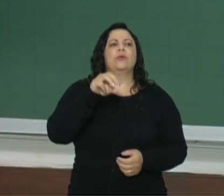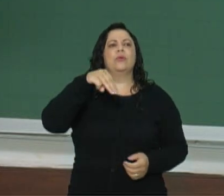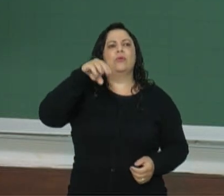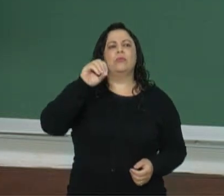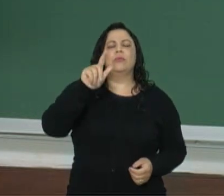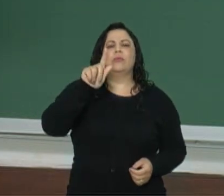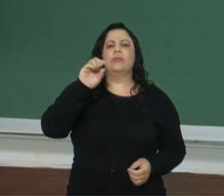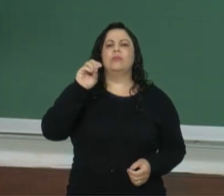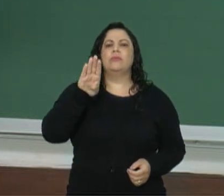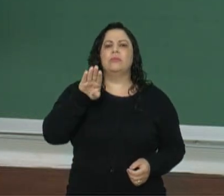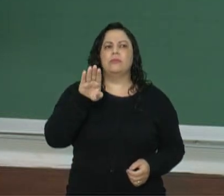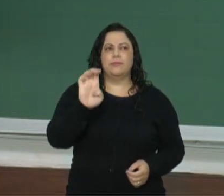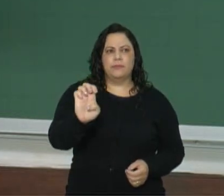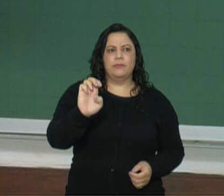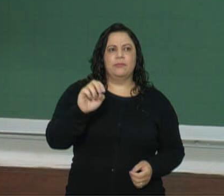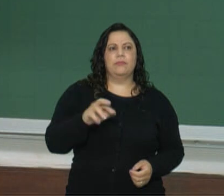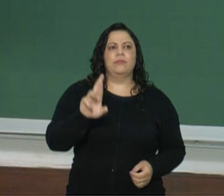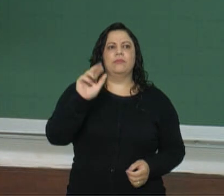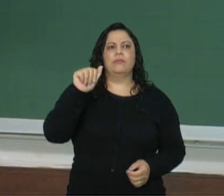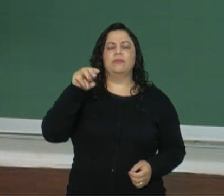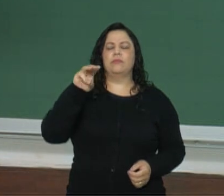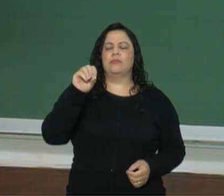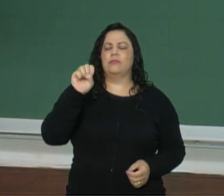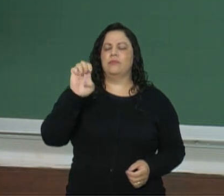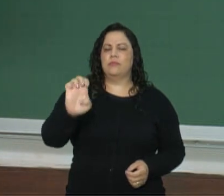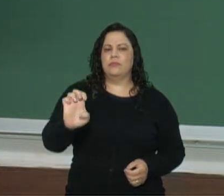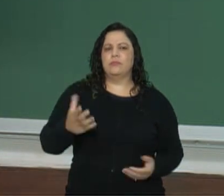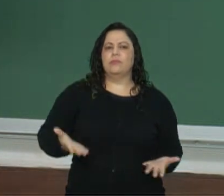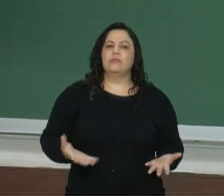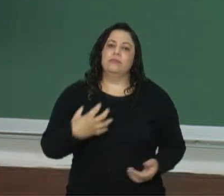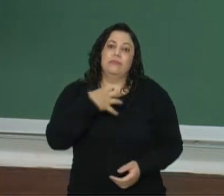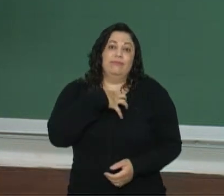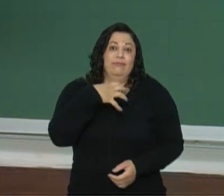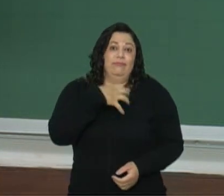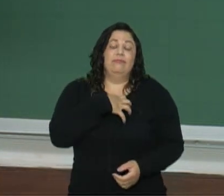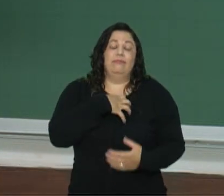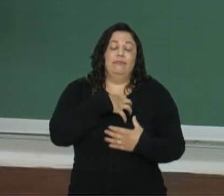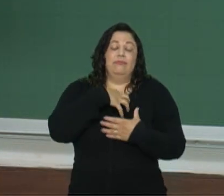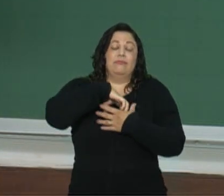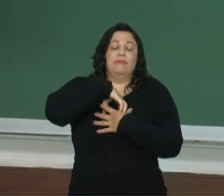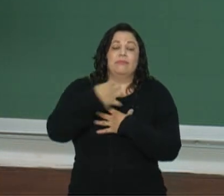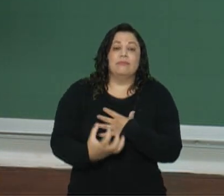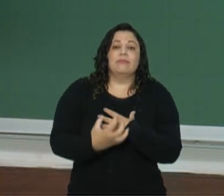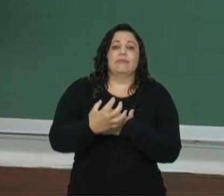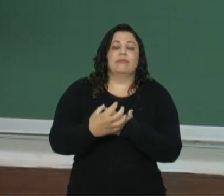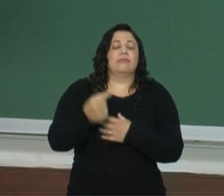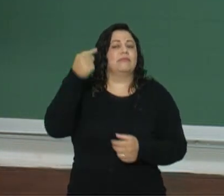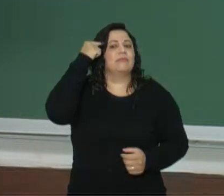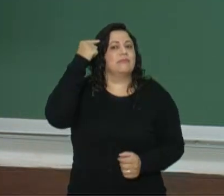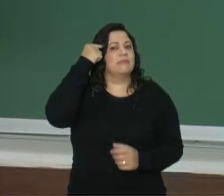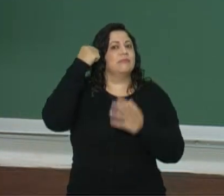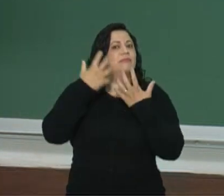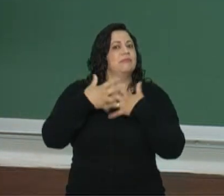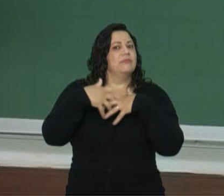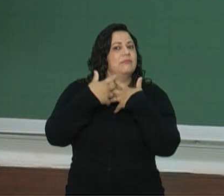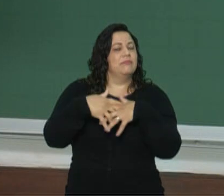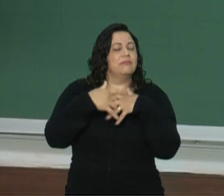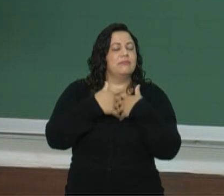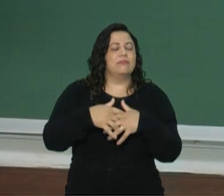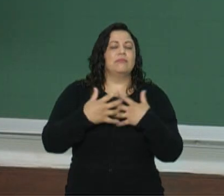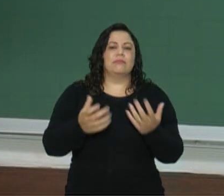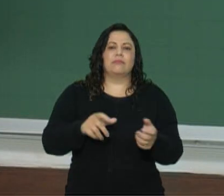agir e o modo de pensar Ubuntu. Então, a relação do indivíduo, né, que pratica a ação